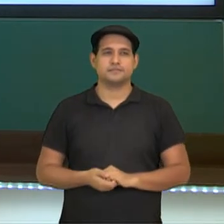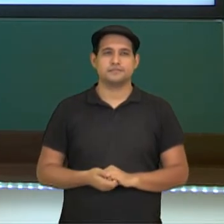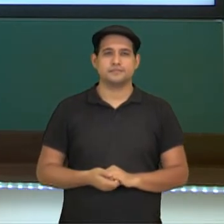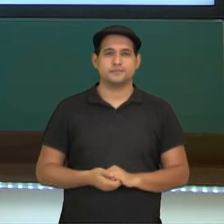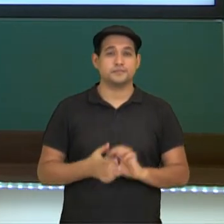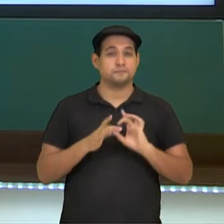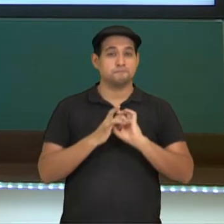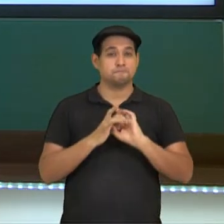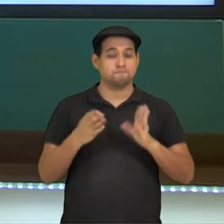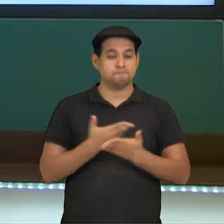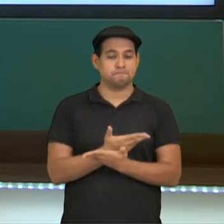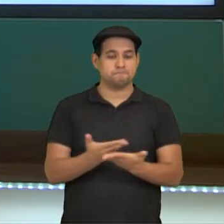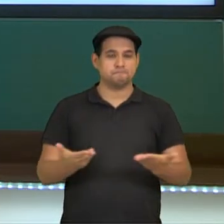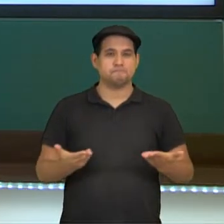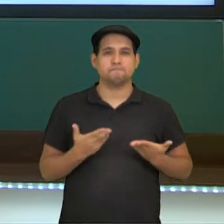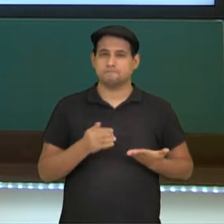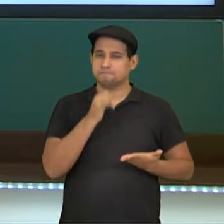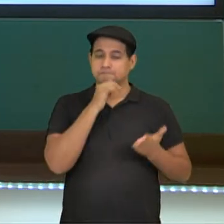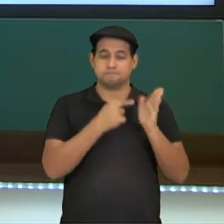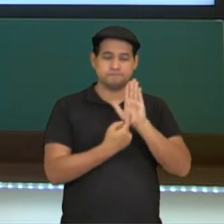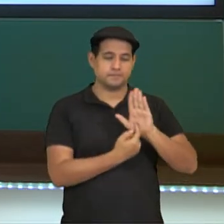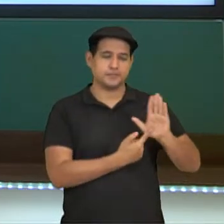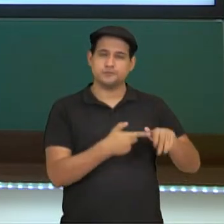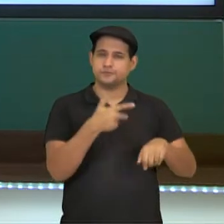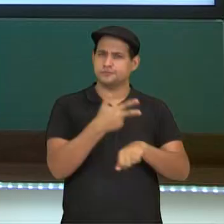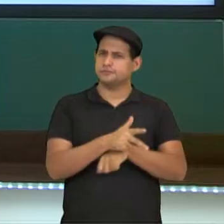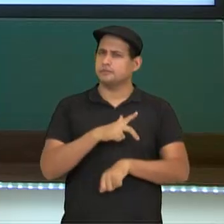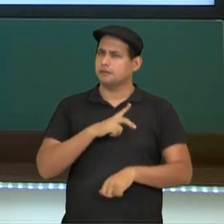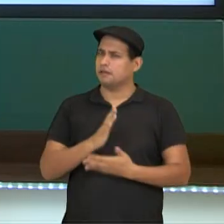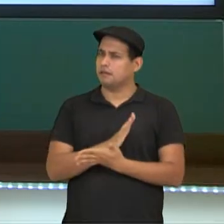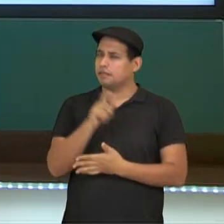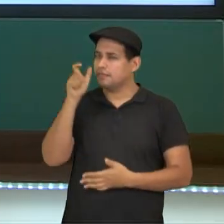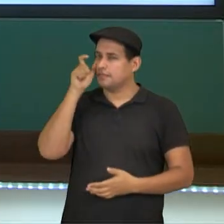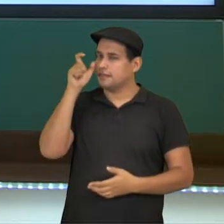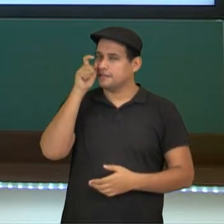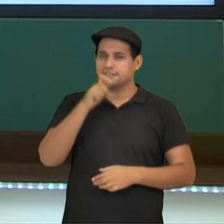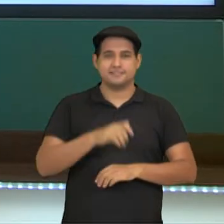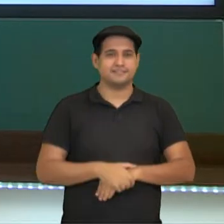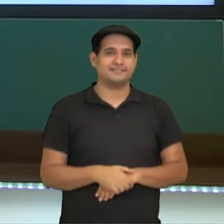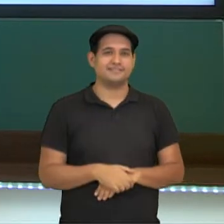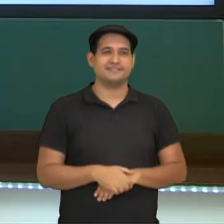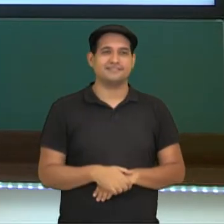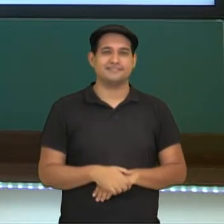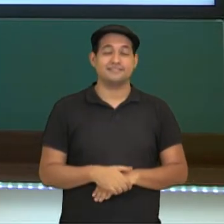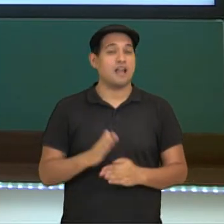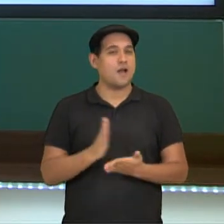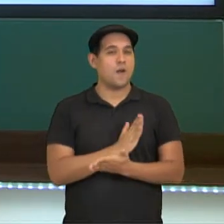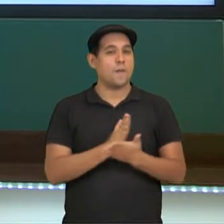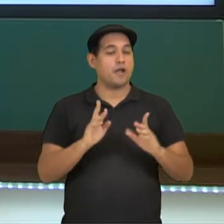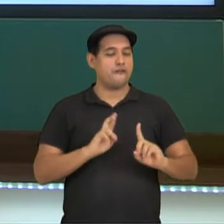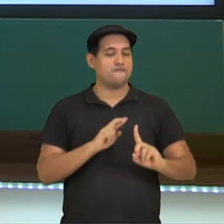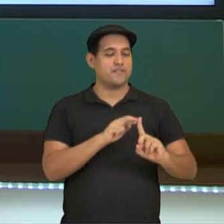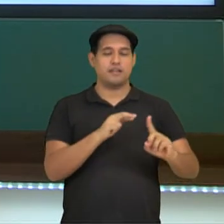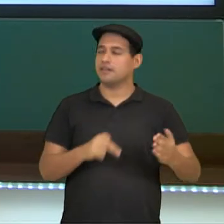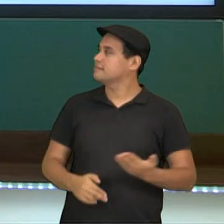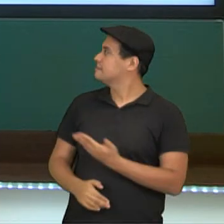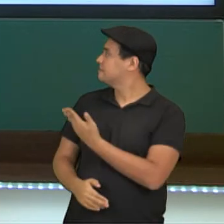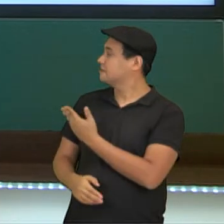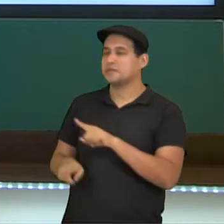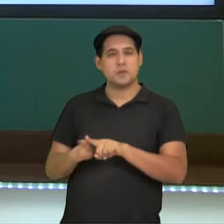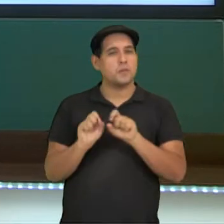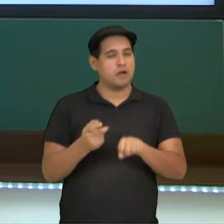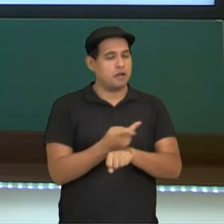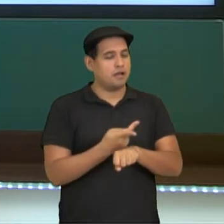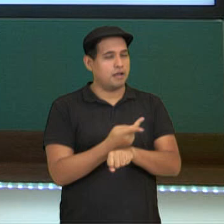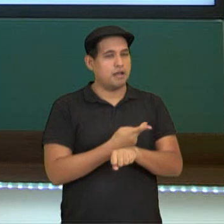Eu deixo aqui alguns exemplos de alguns vídeos para se vocês tiverem mais interesse. Algumas referências que vocês também podem